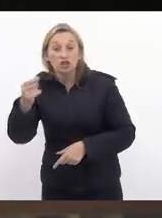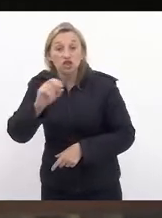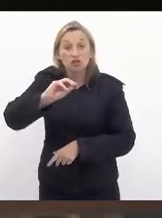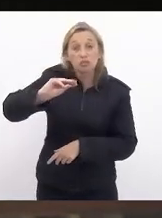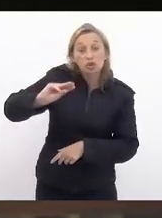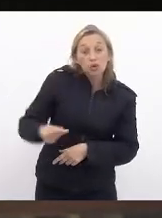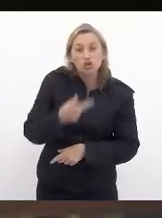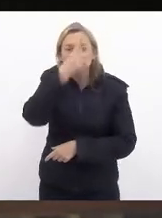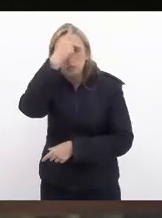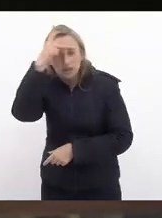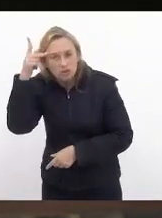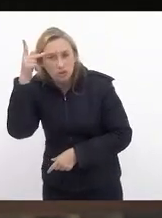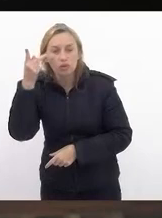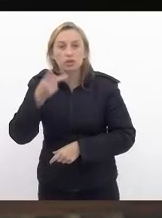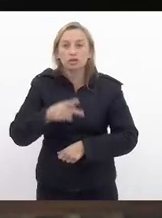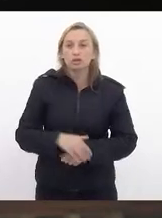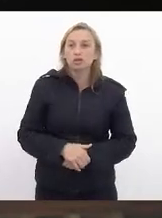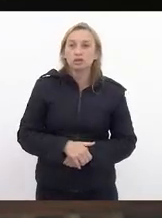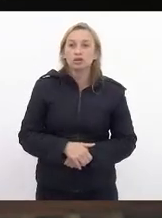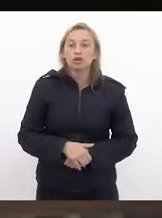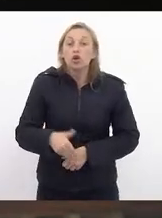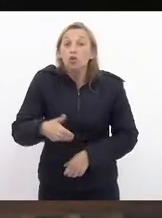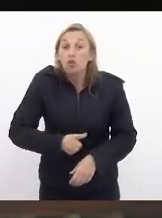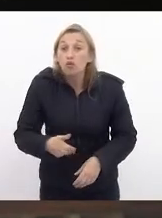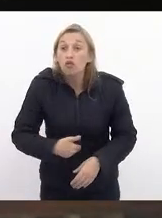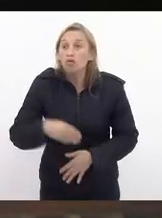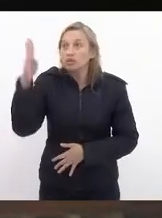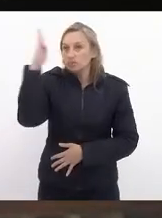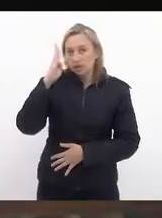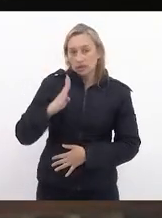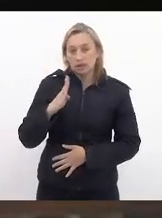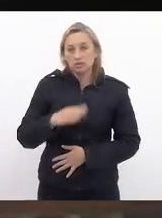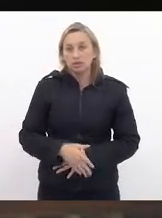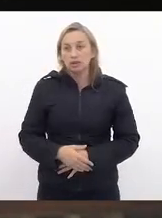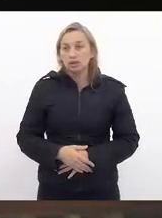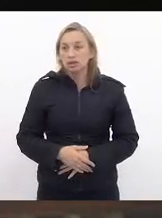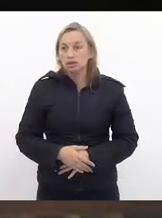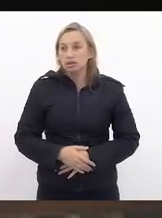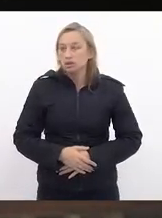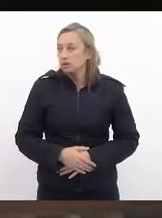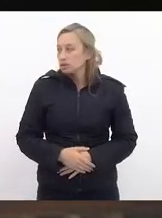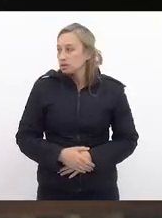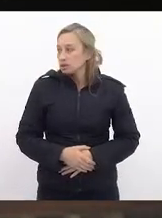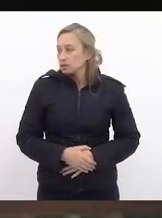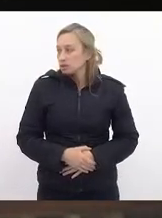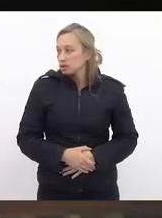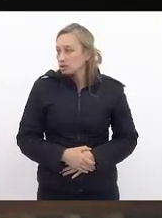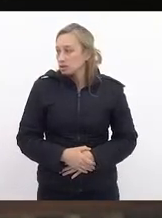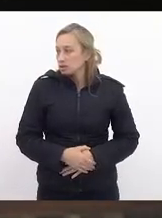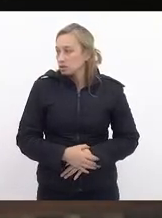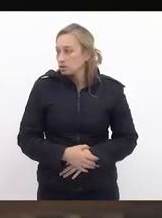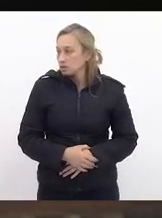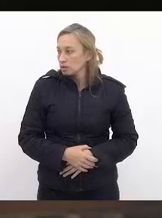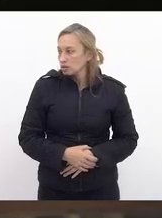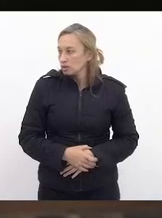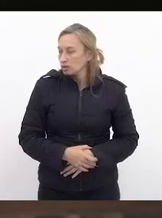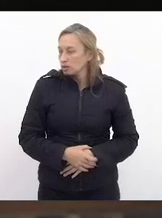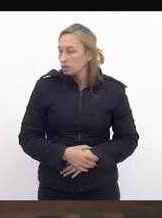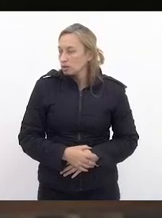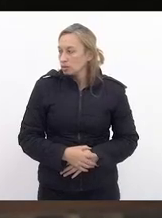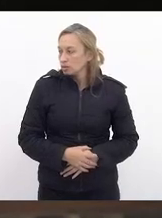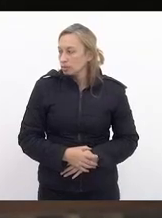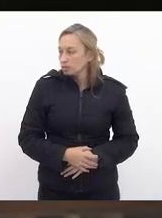milhões de pessoas com fome no Brasil e se não fosse essa economia que